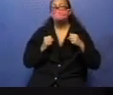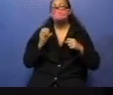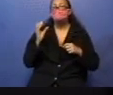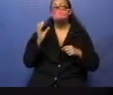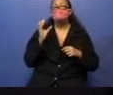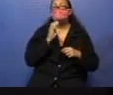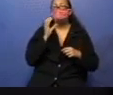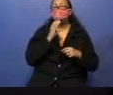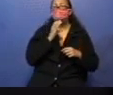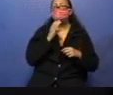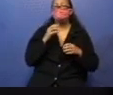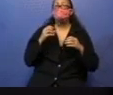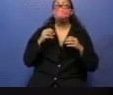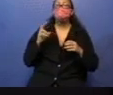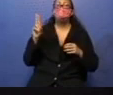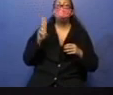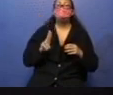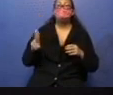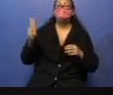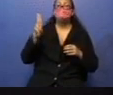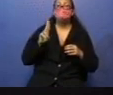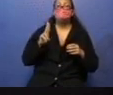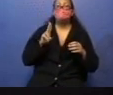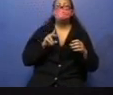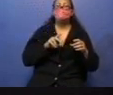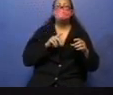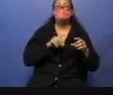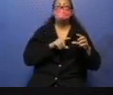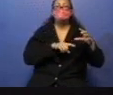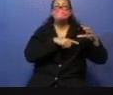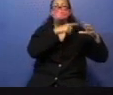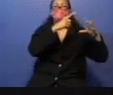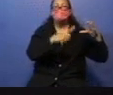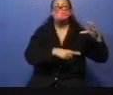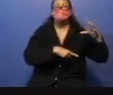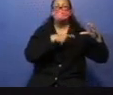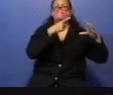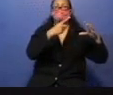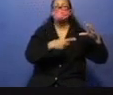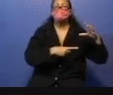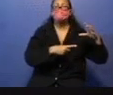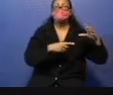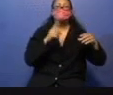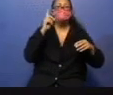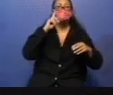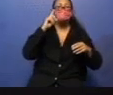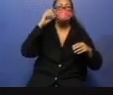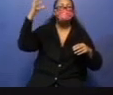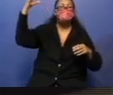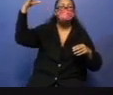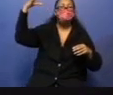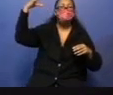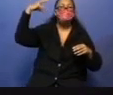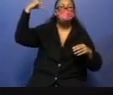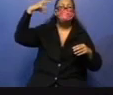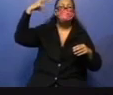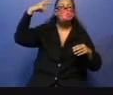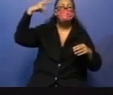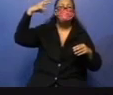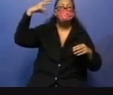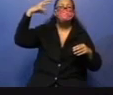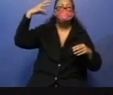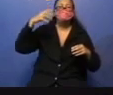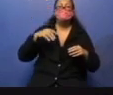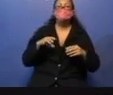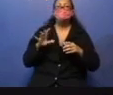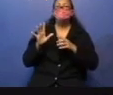secas e pneus com ranhuras em dias de chuva, temos pontas dos dedos lisas